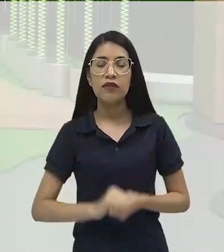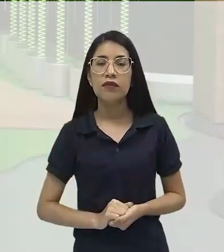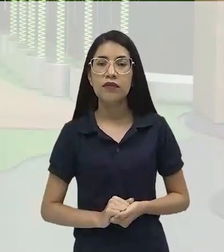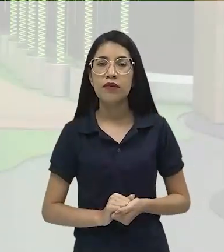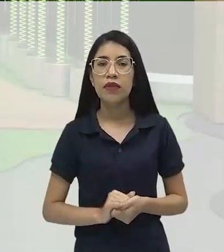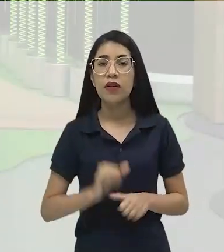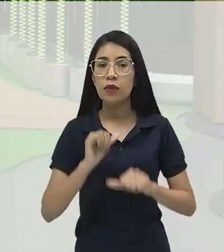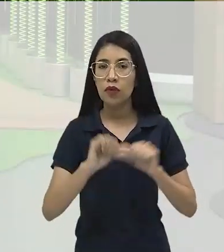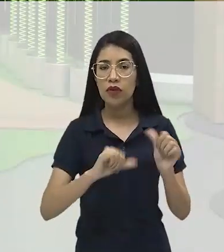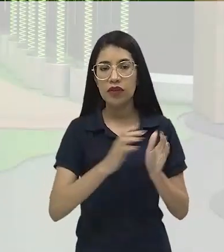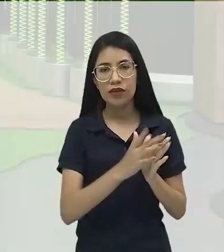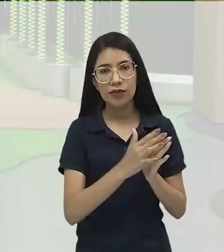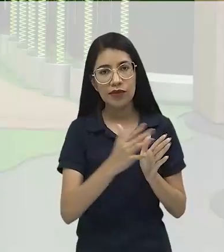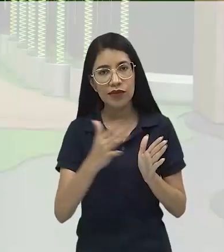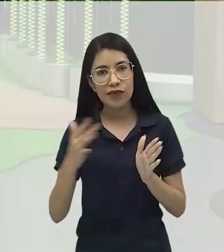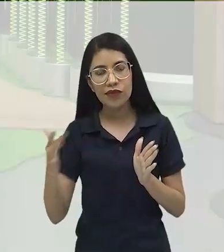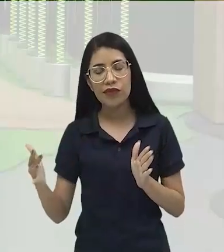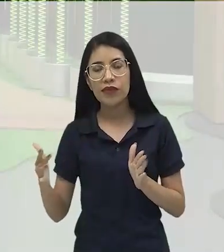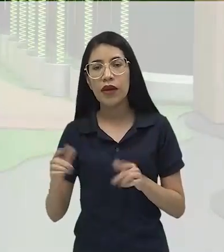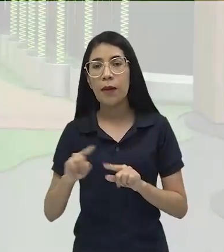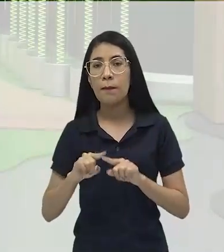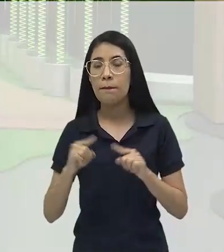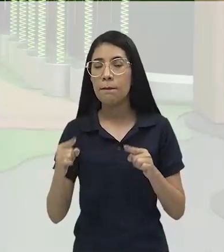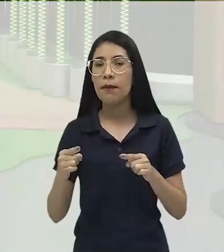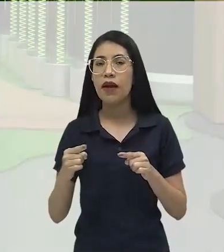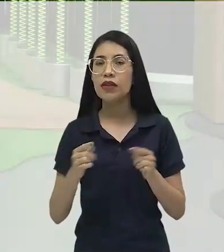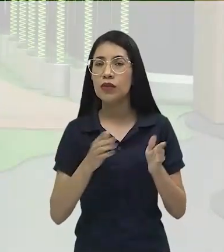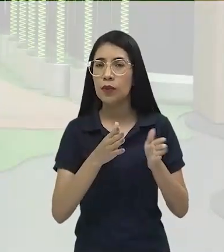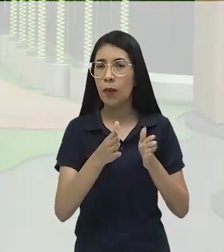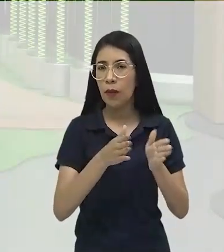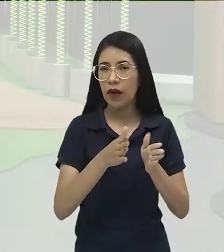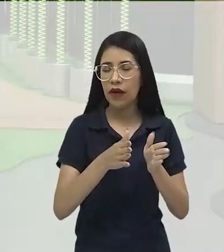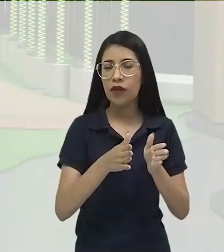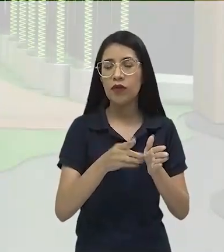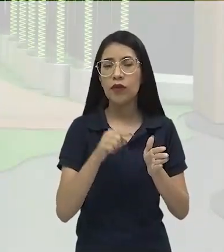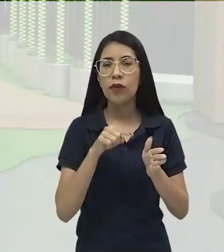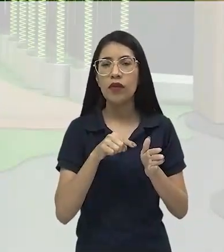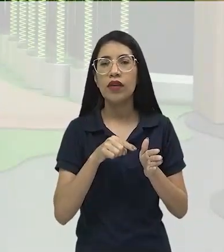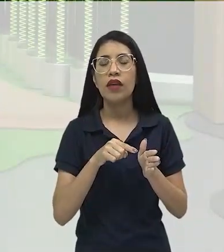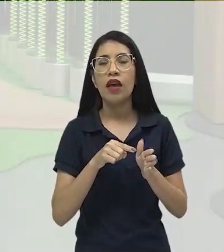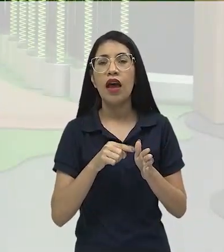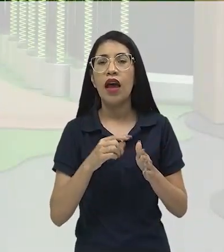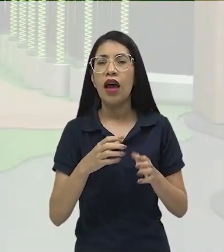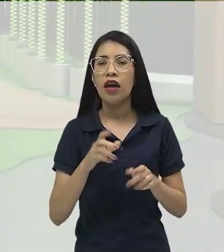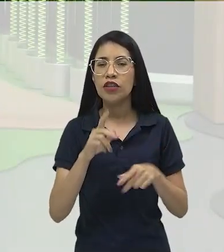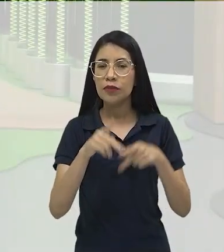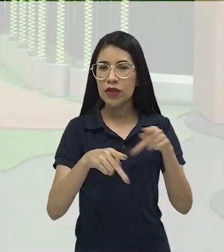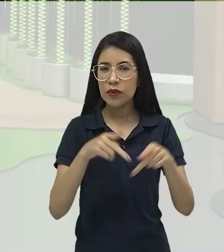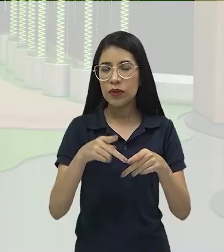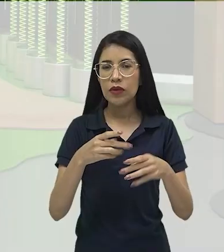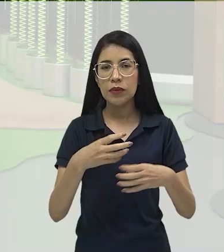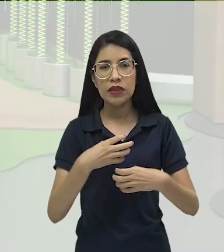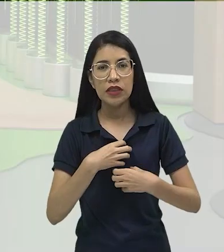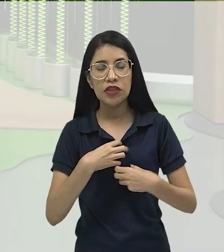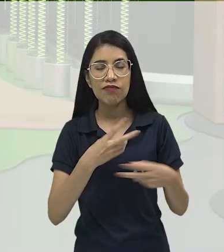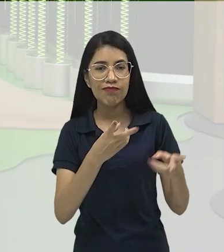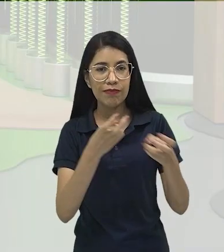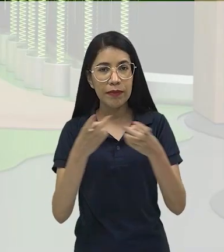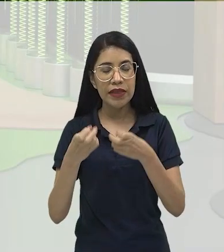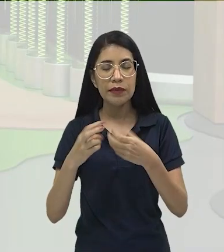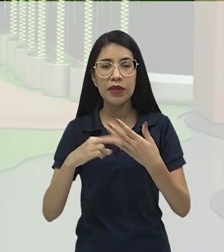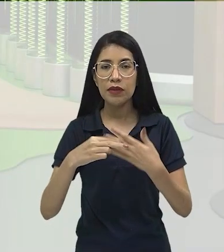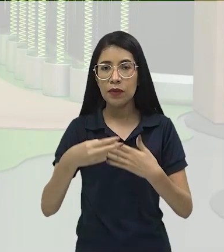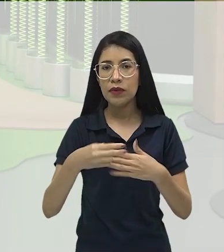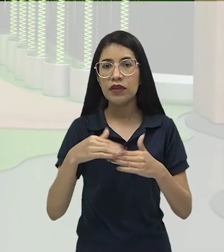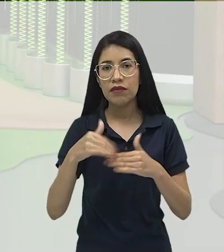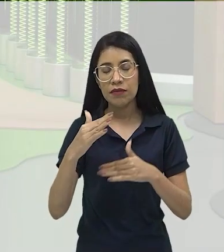a longo prazo. Mas que em um momento as pessoas iam sentir essas consequências e